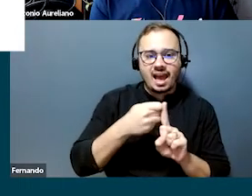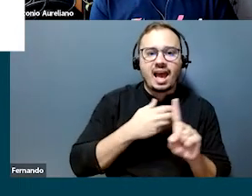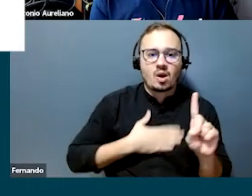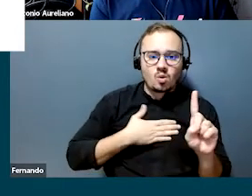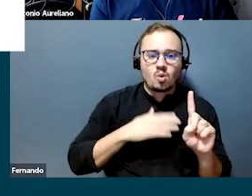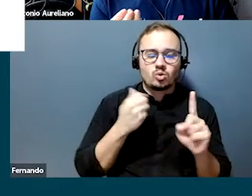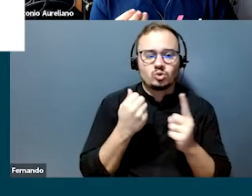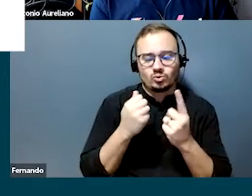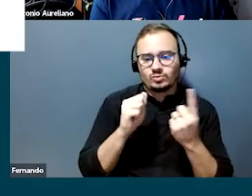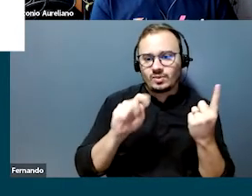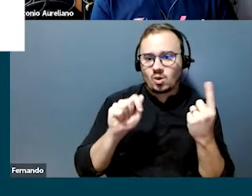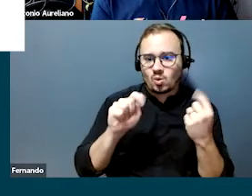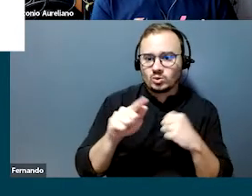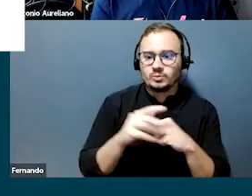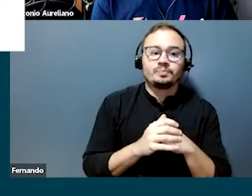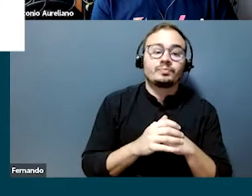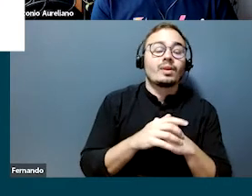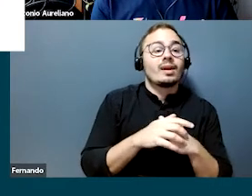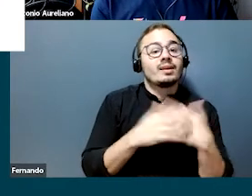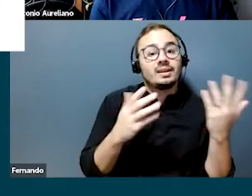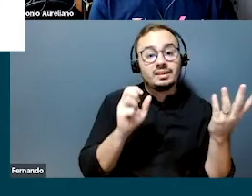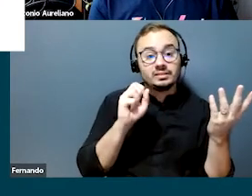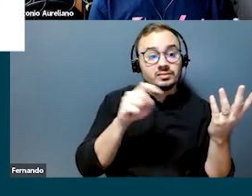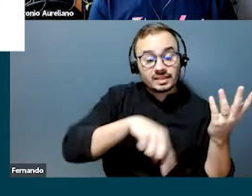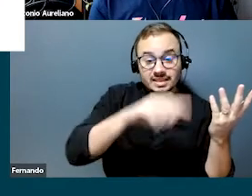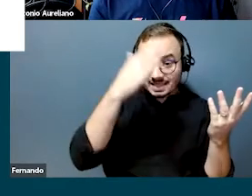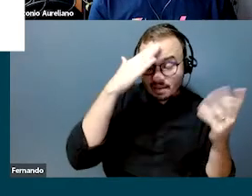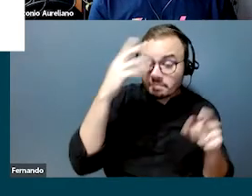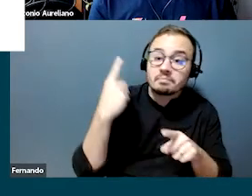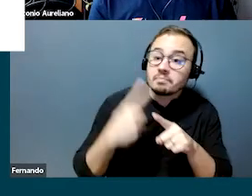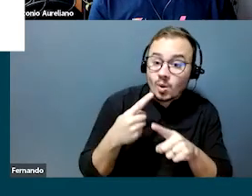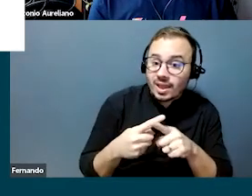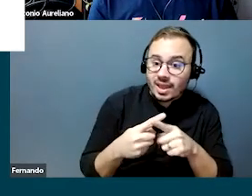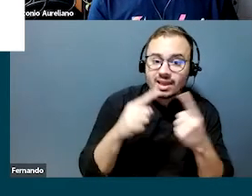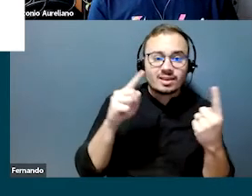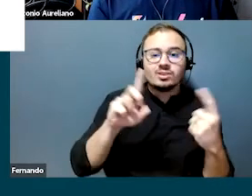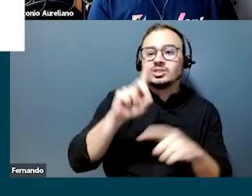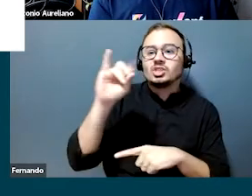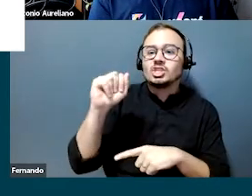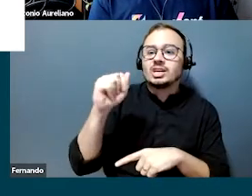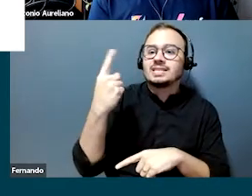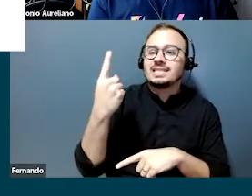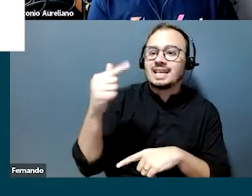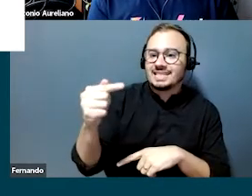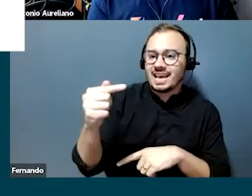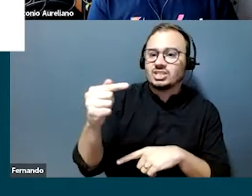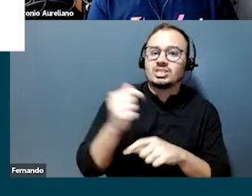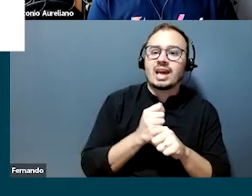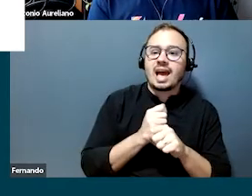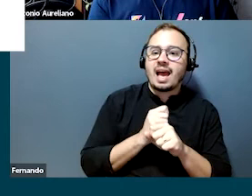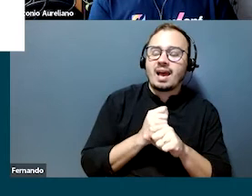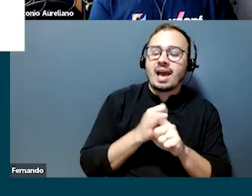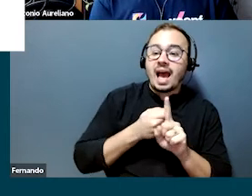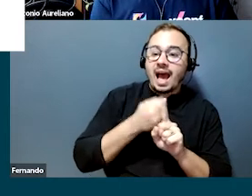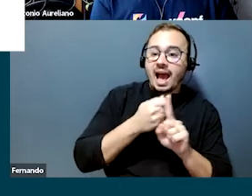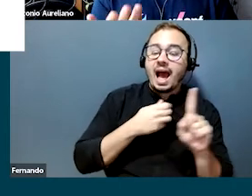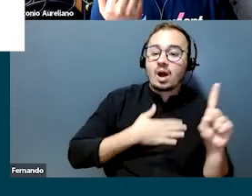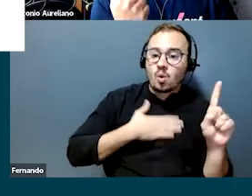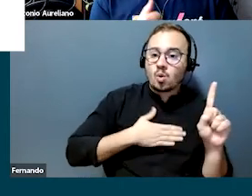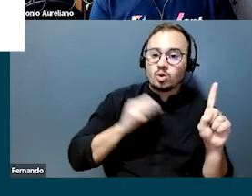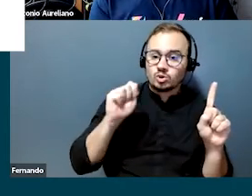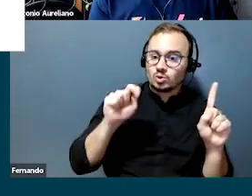nossa cidade é sabendo o nome das avenidas. No nosso contexto, para entender o nome 17 de Agosto, a gente precisa voltar lá